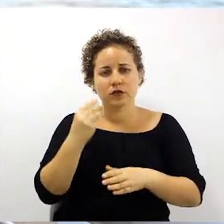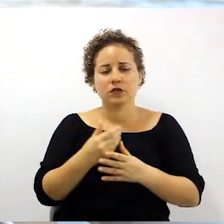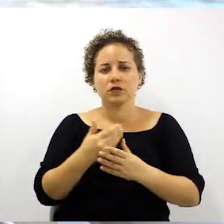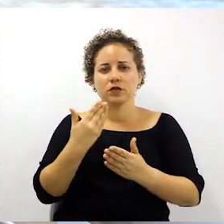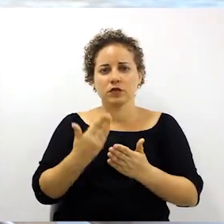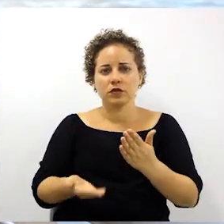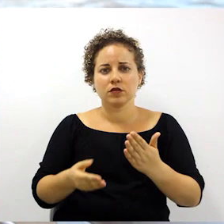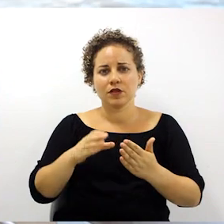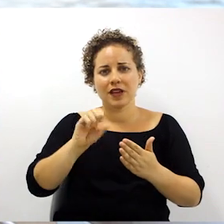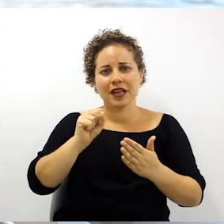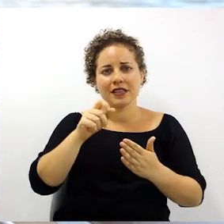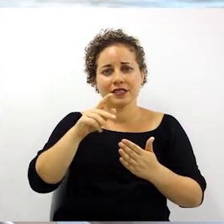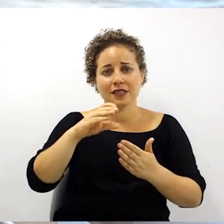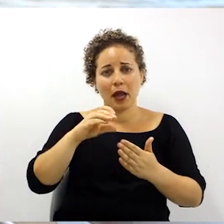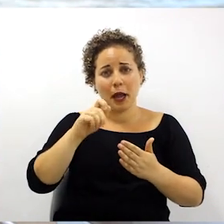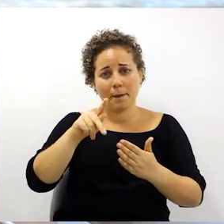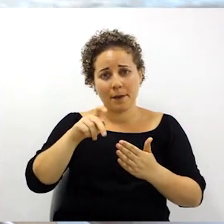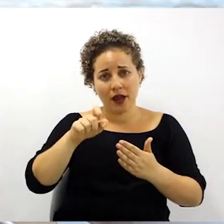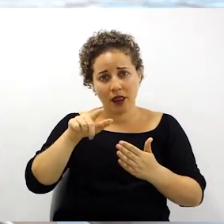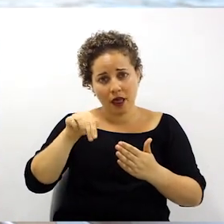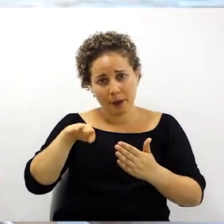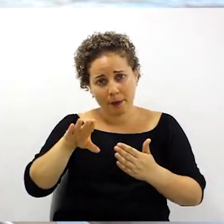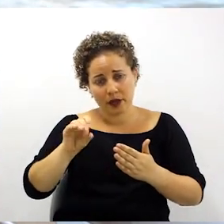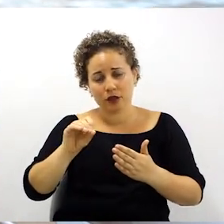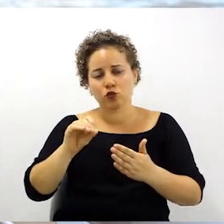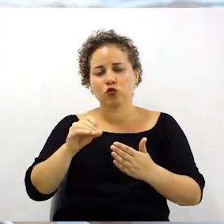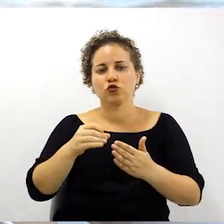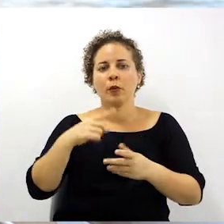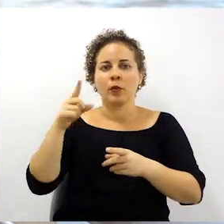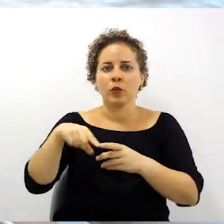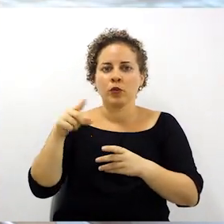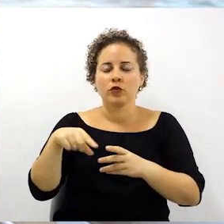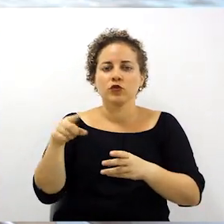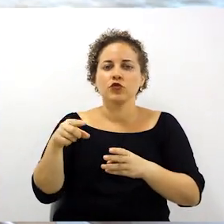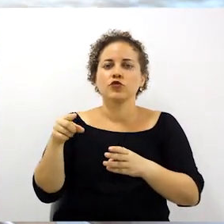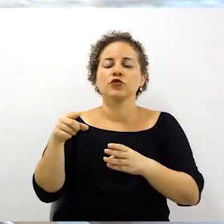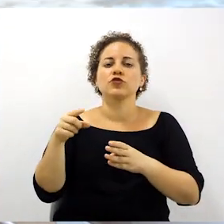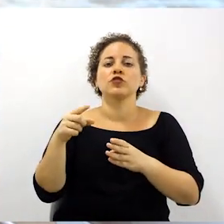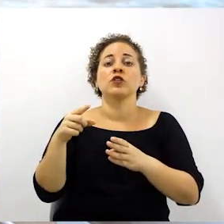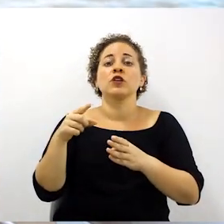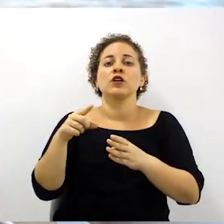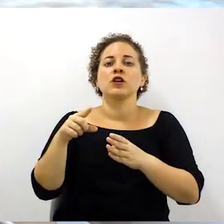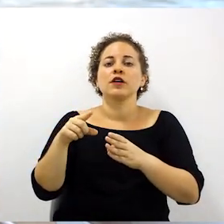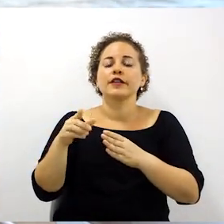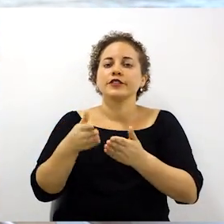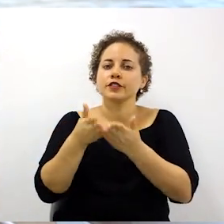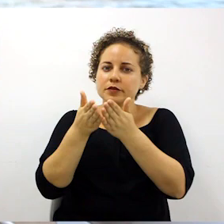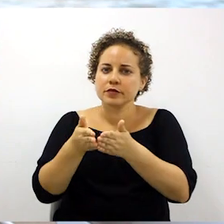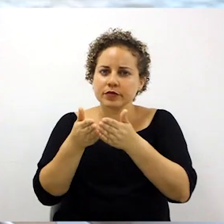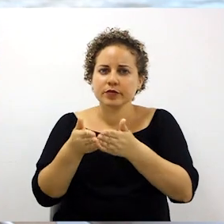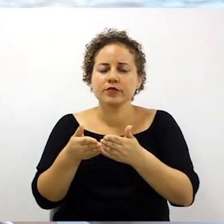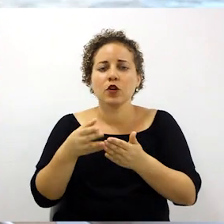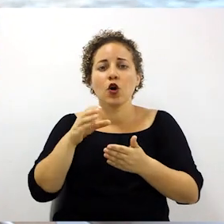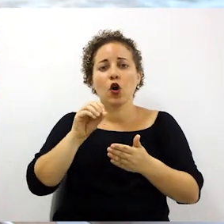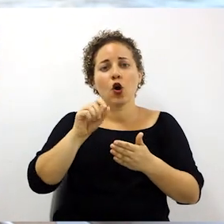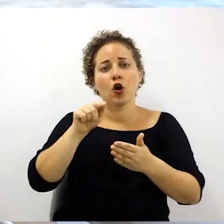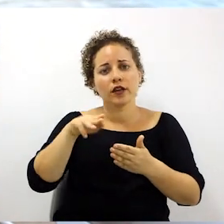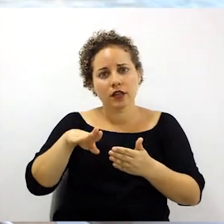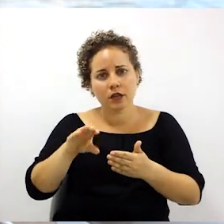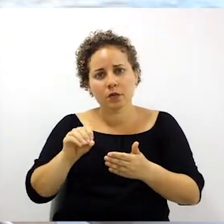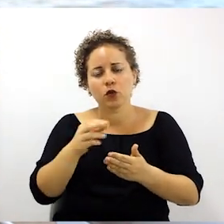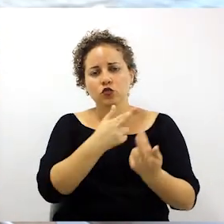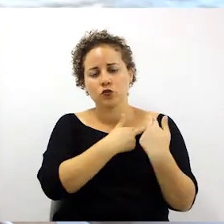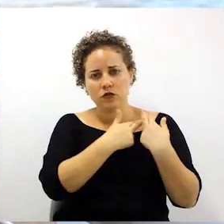por escalpelamento, não é? Com motores de barcos de embarcação. Nós vimos as responsabilidades do OGMO,